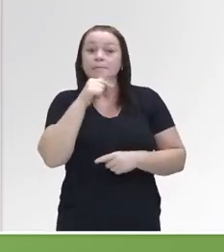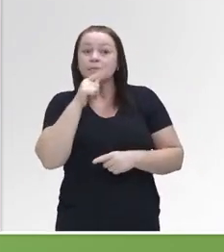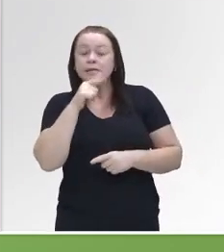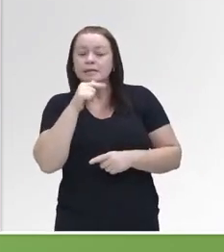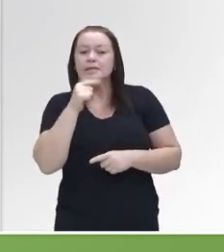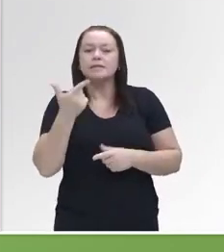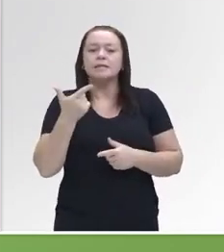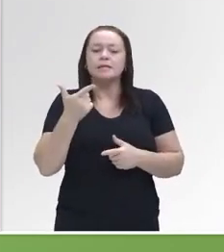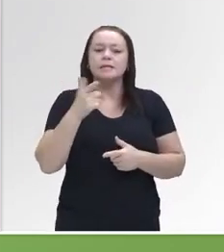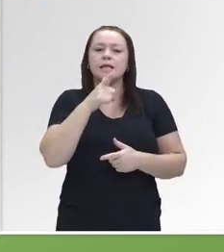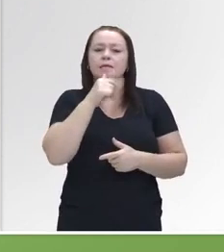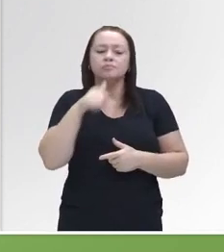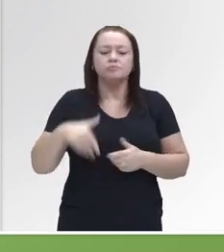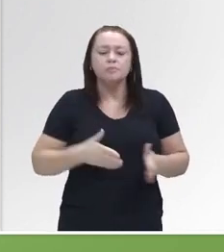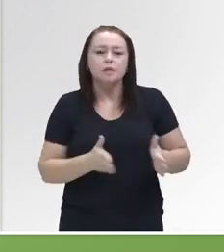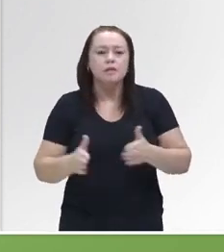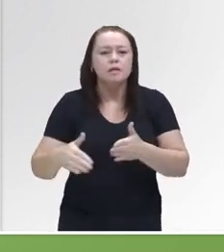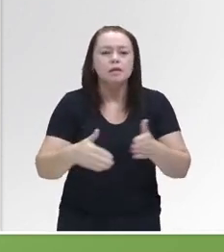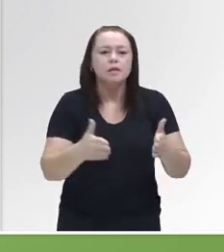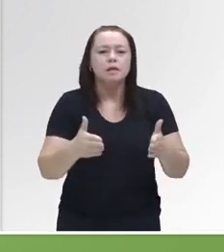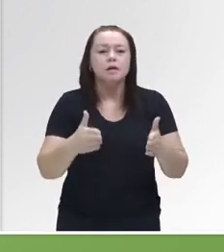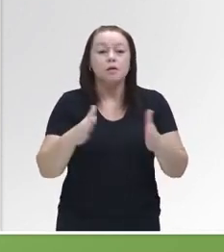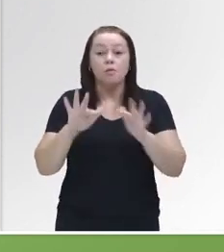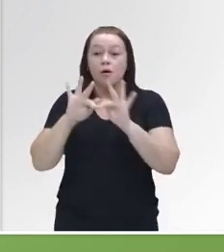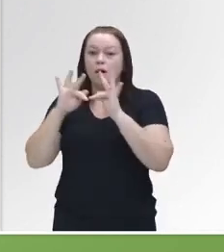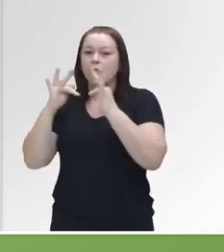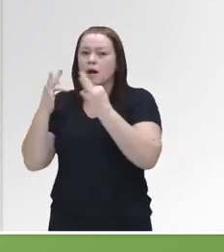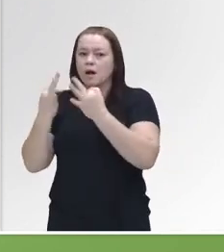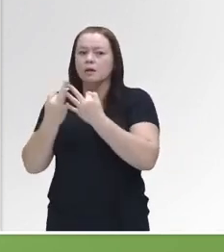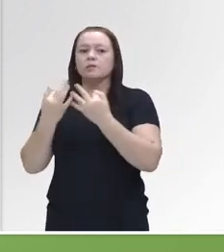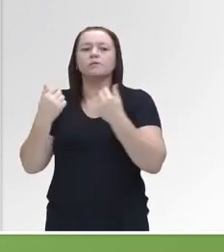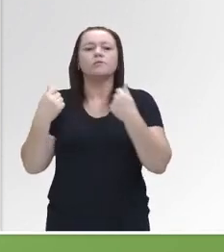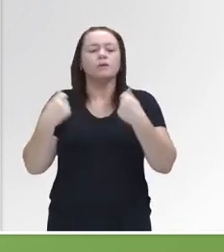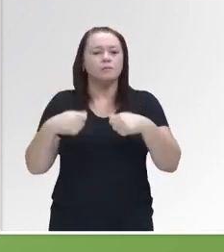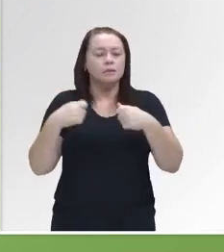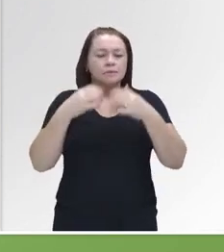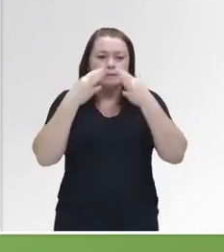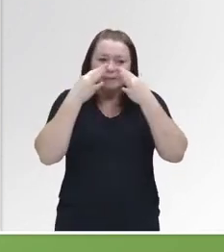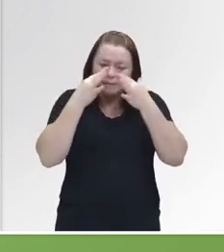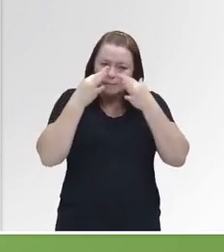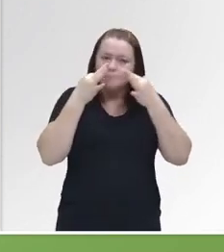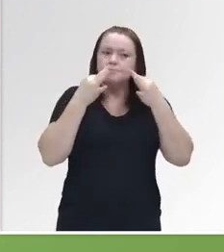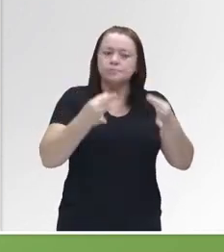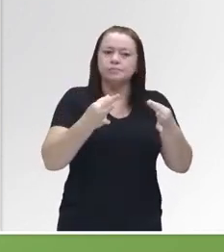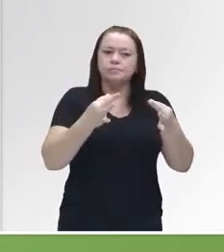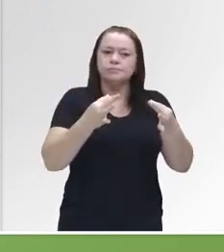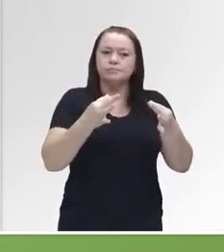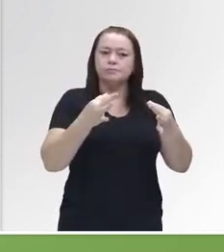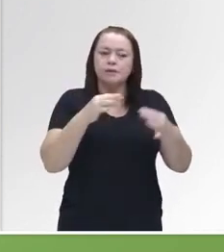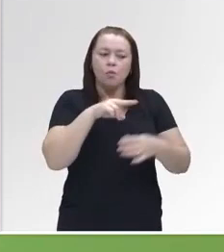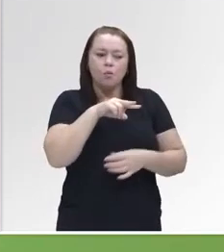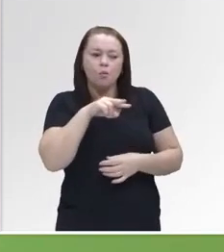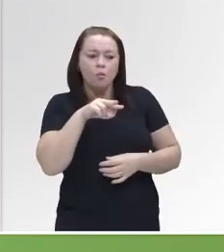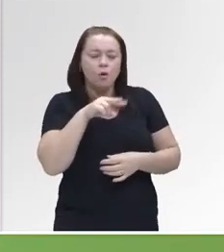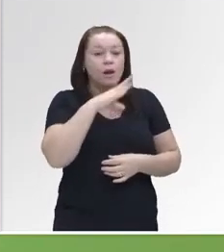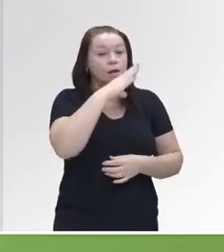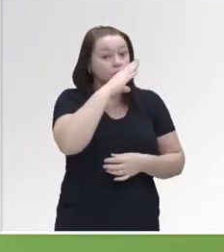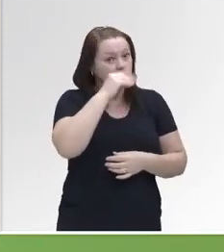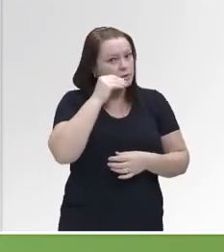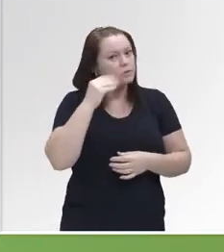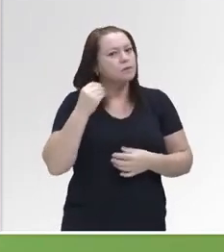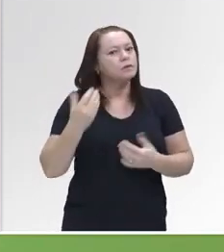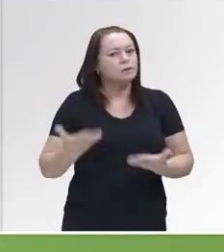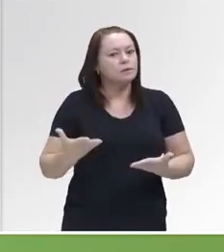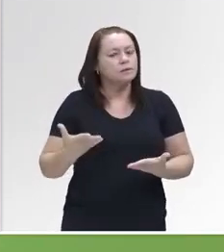igarapés, lagos, os pais devem manter boa atenção sobre as crianças. Se